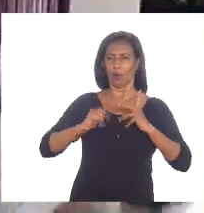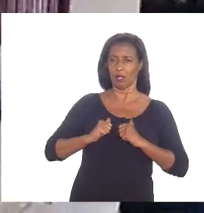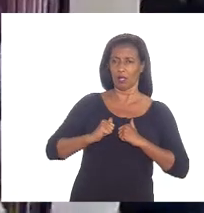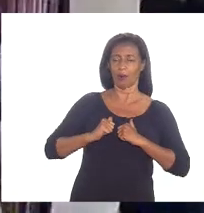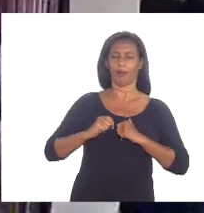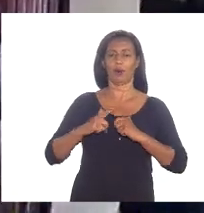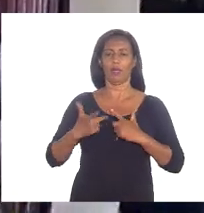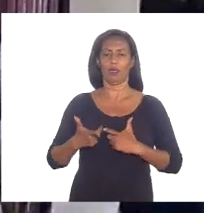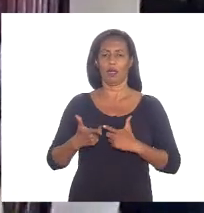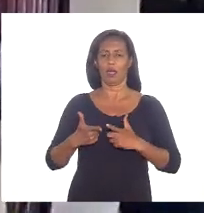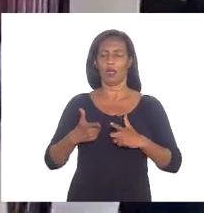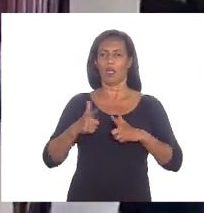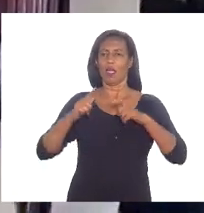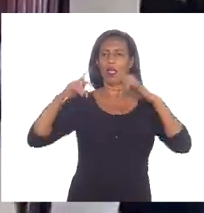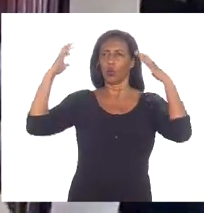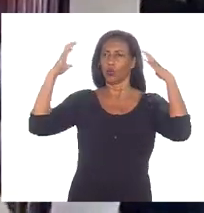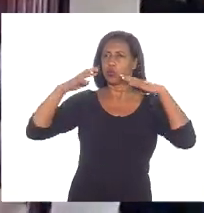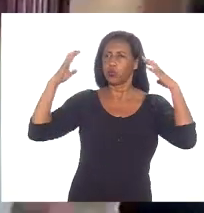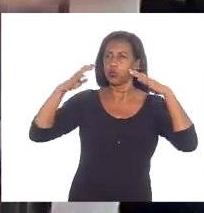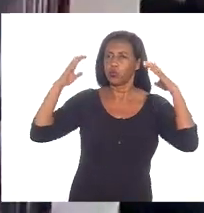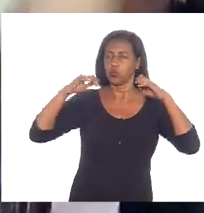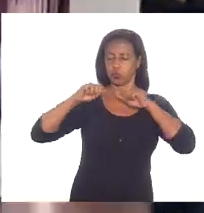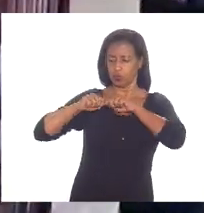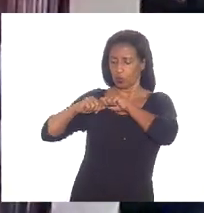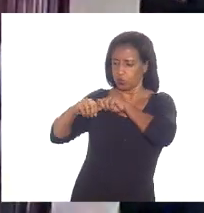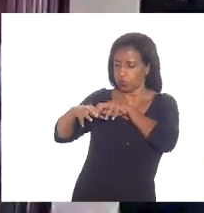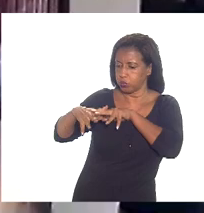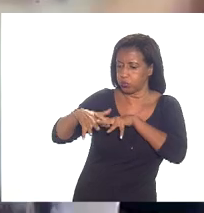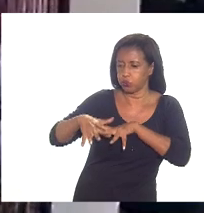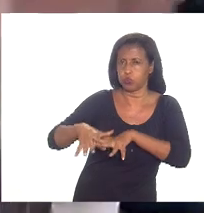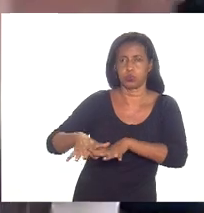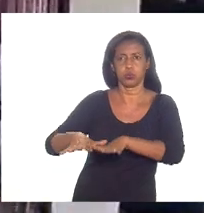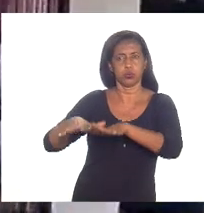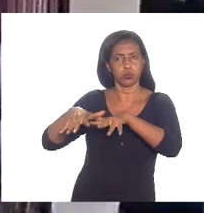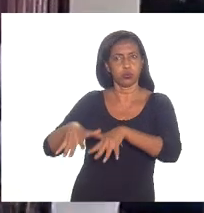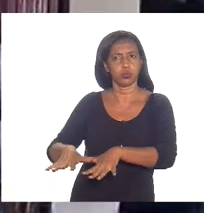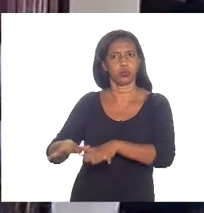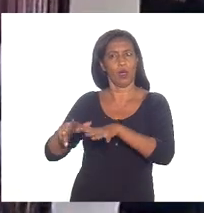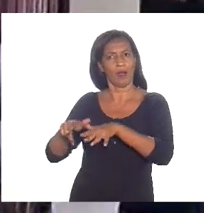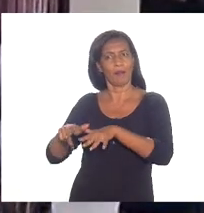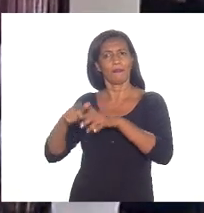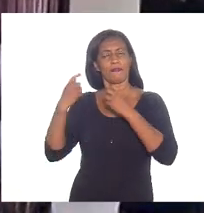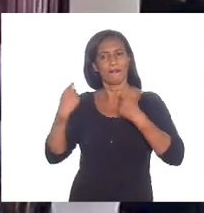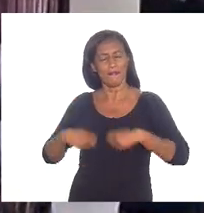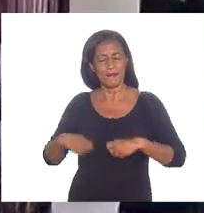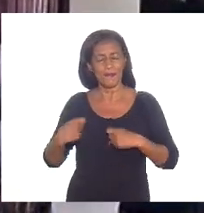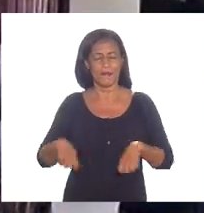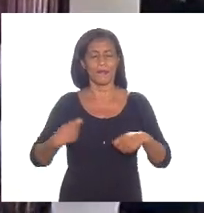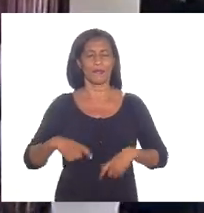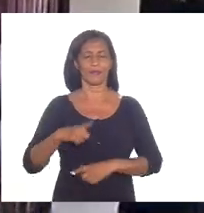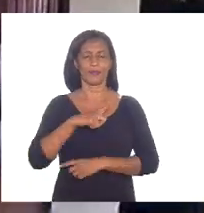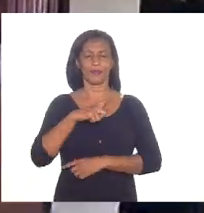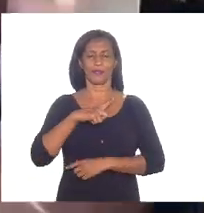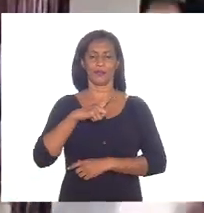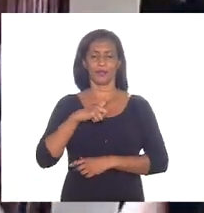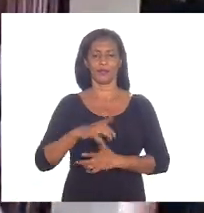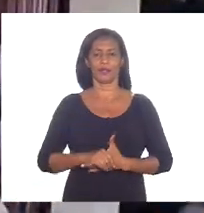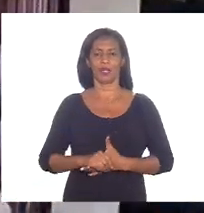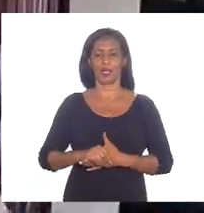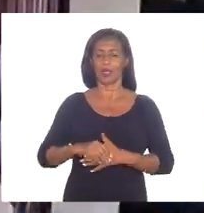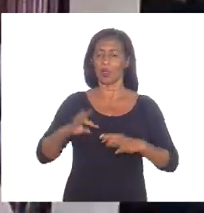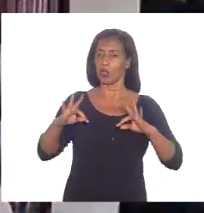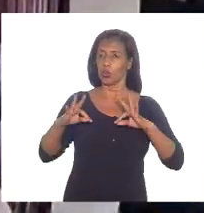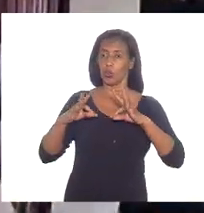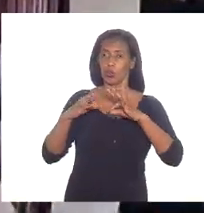o escoamento das águas por conta das precipitações pluviométricas, ou seja, das chuvas torrenciais que caem, ou seja, tudo